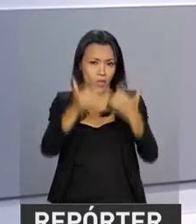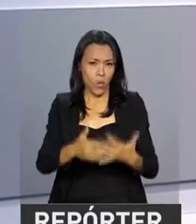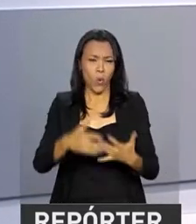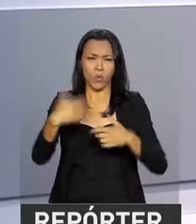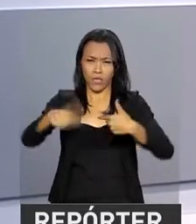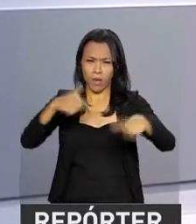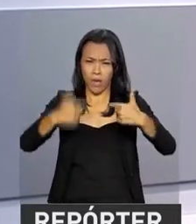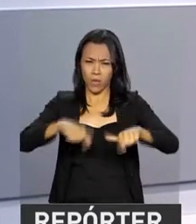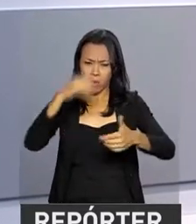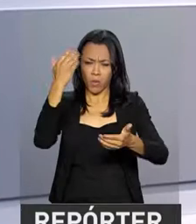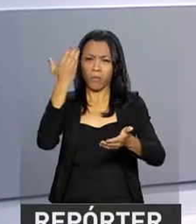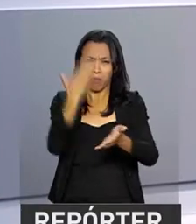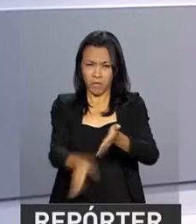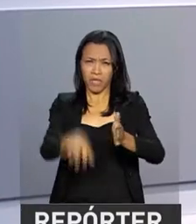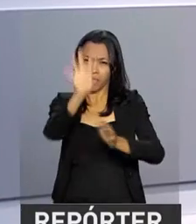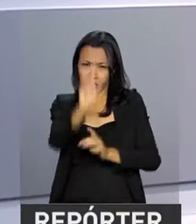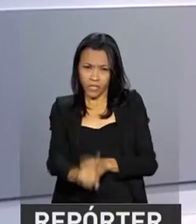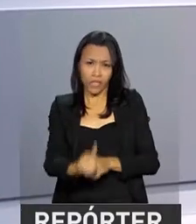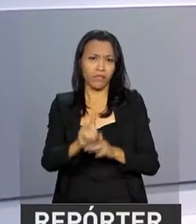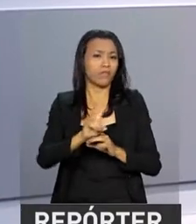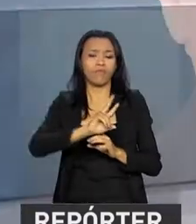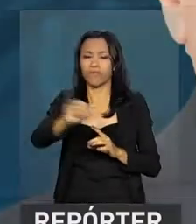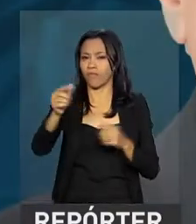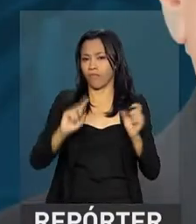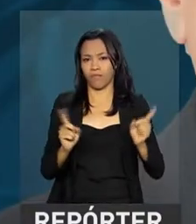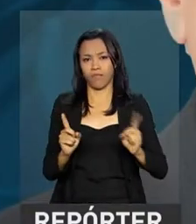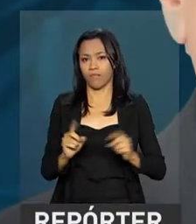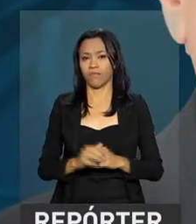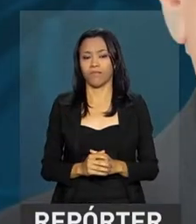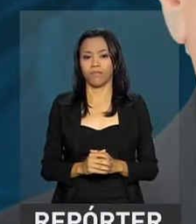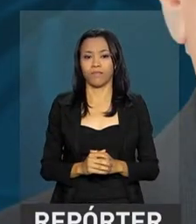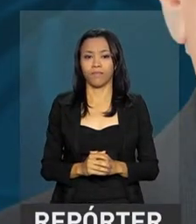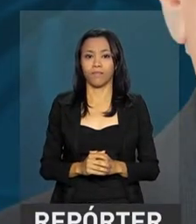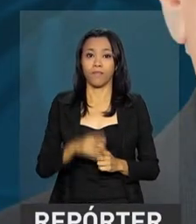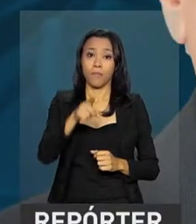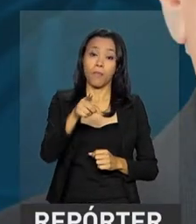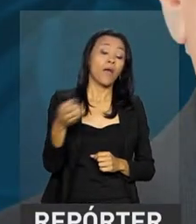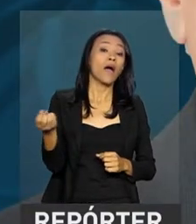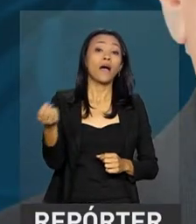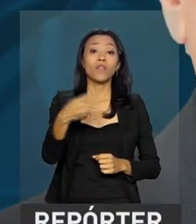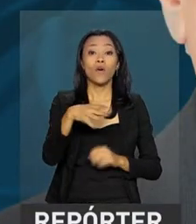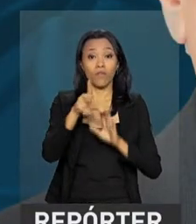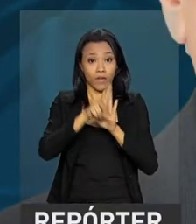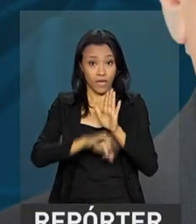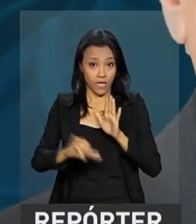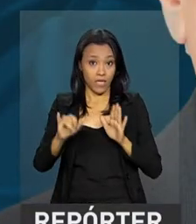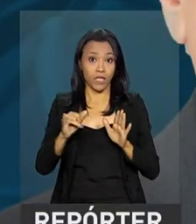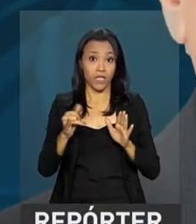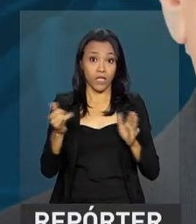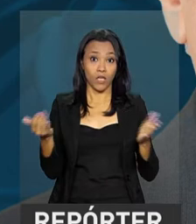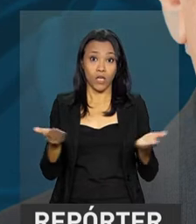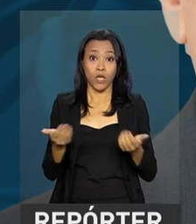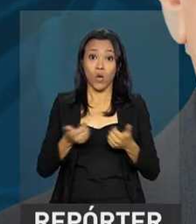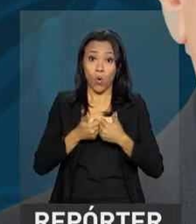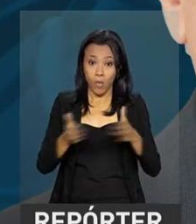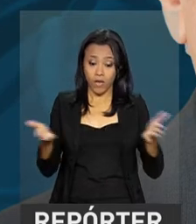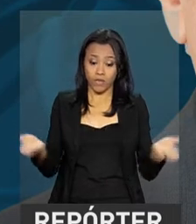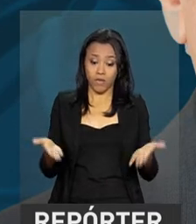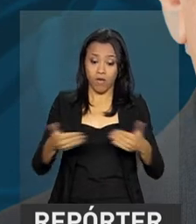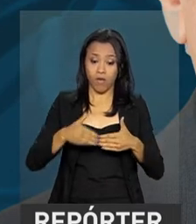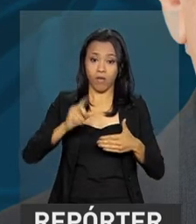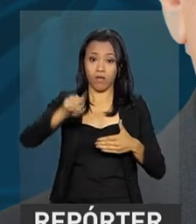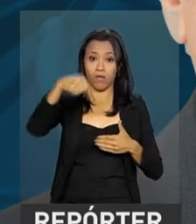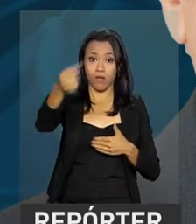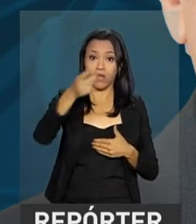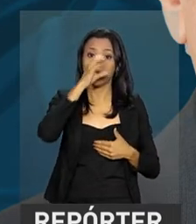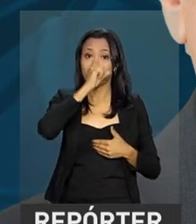direito com a atualização da lei trabalhista. A nova lei, que começa a valer agora no próximo sábado,